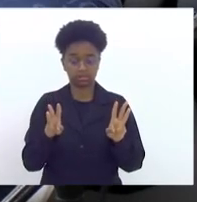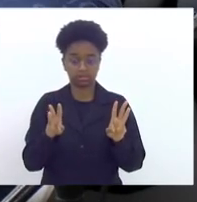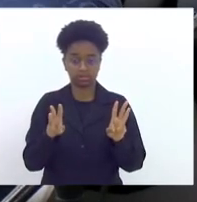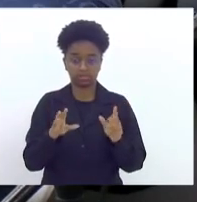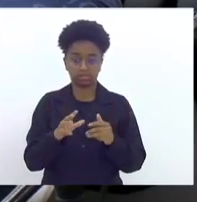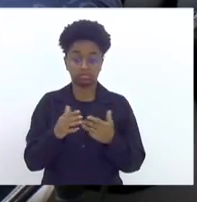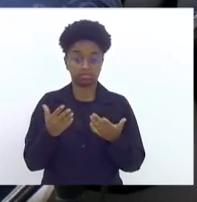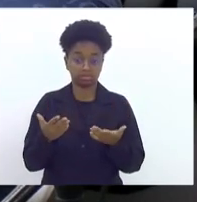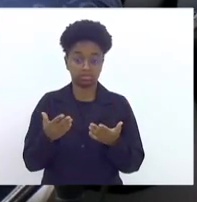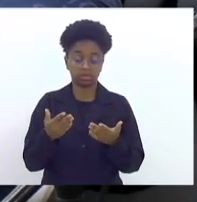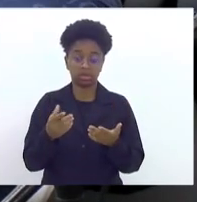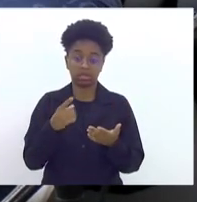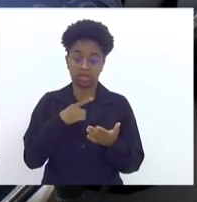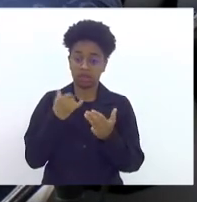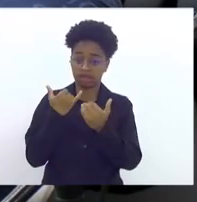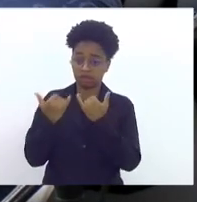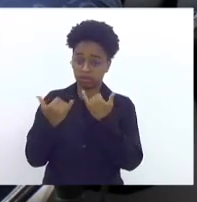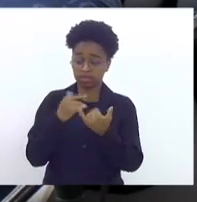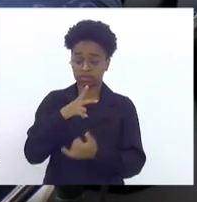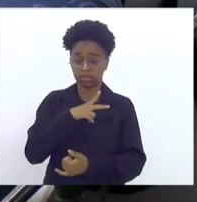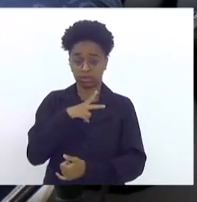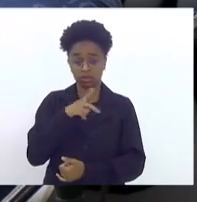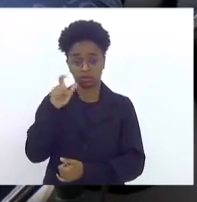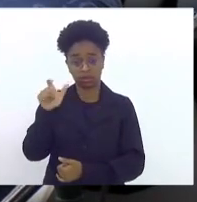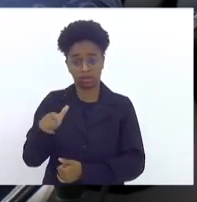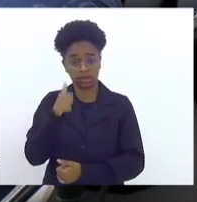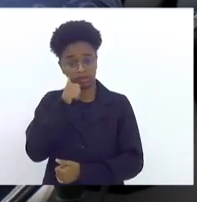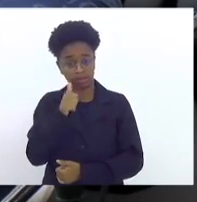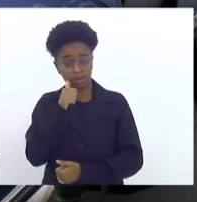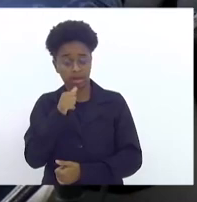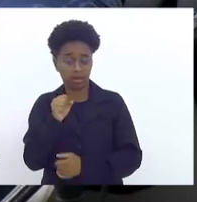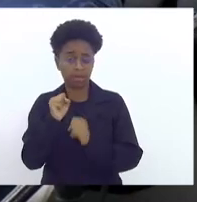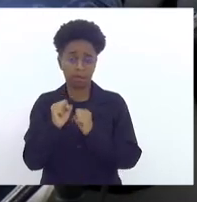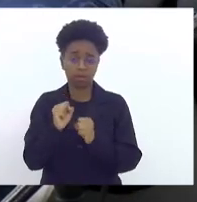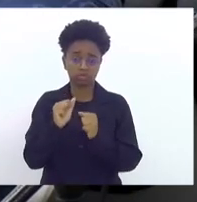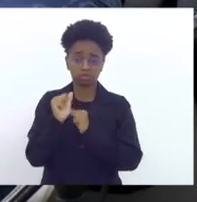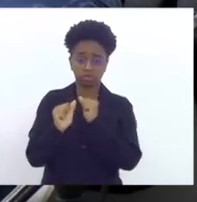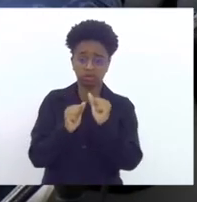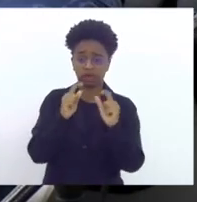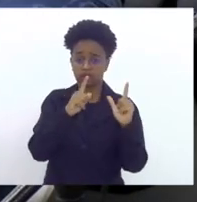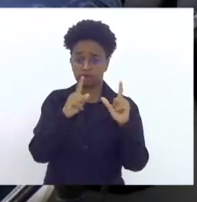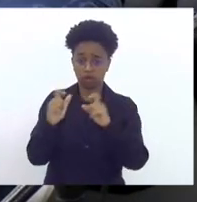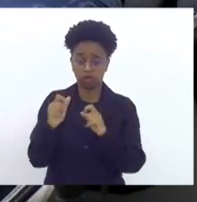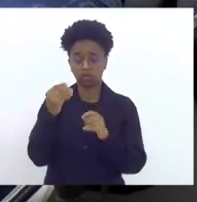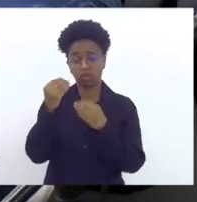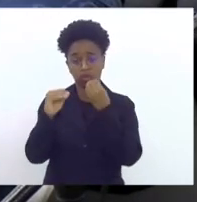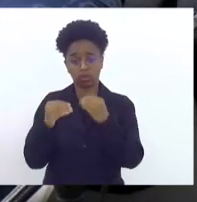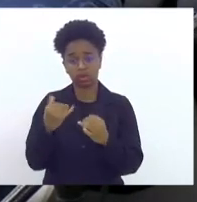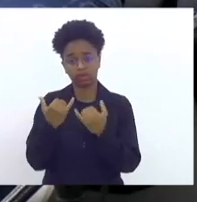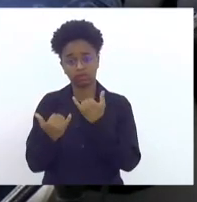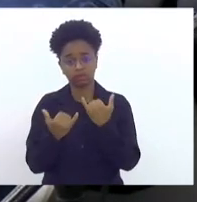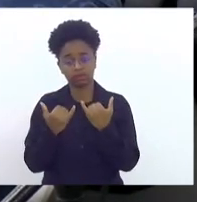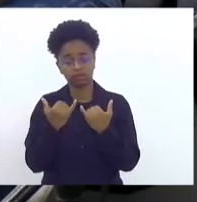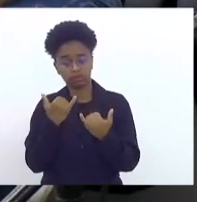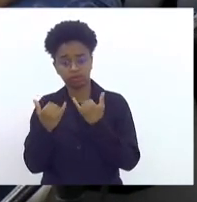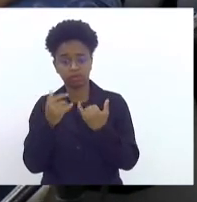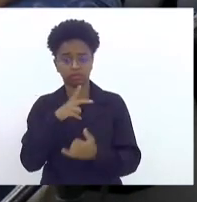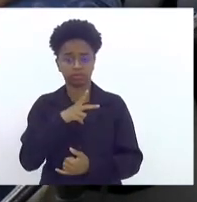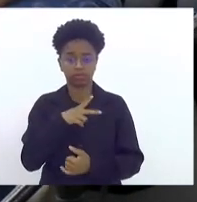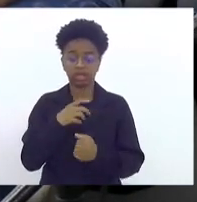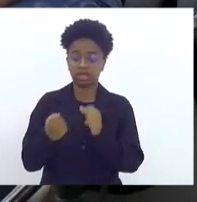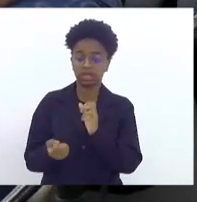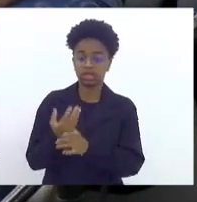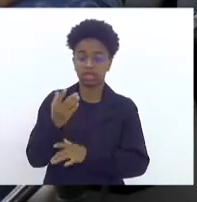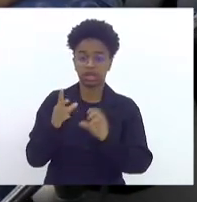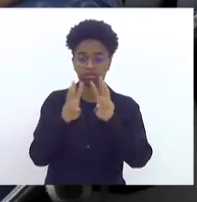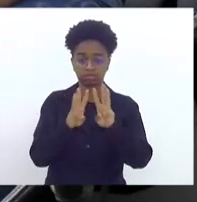ele tinha os dados pessoais dela enfim ele podia manipular uma foto e com os dados pessoais dela poderia criar uma página